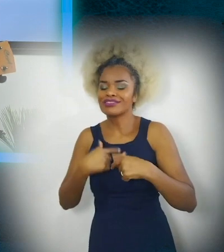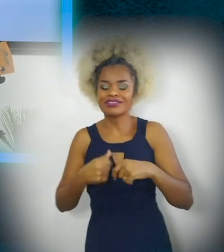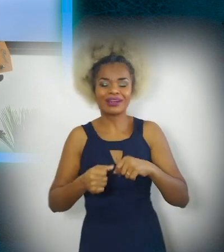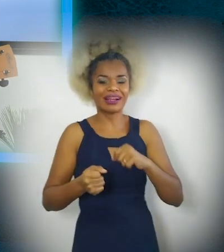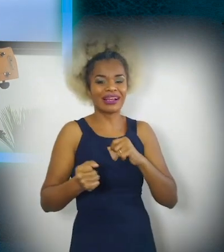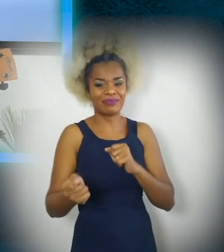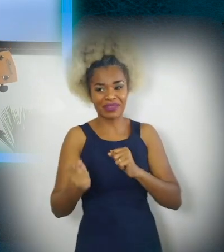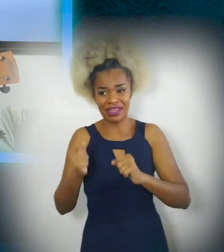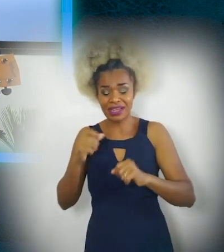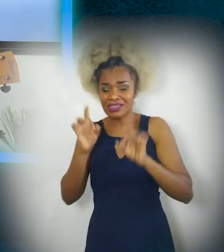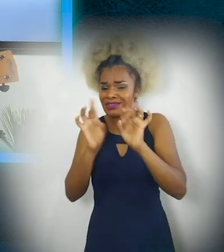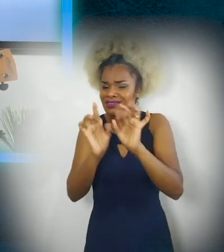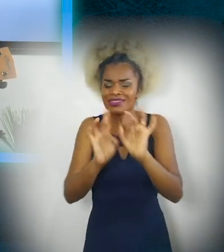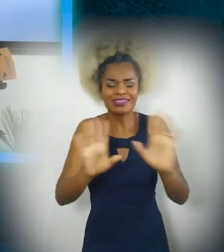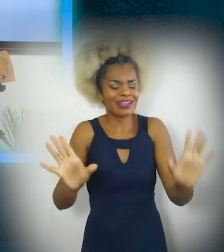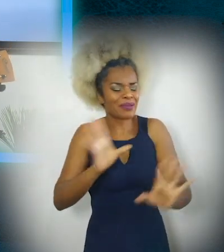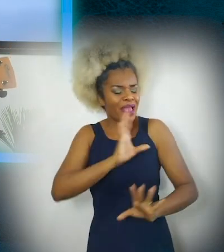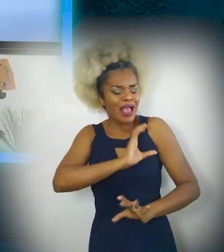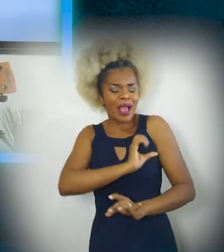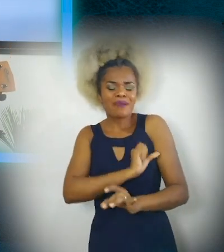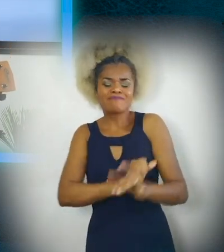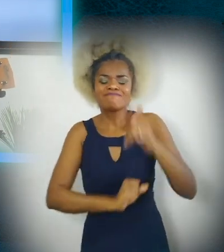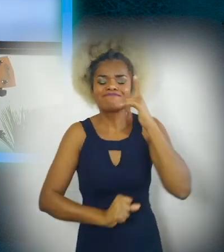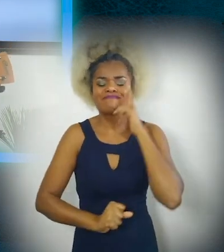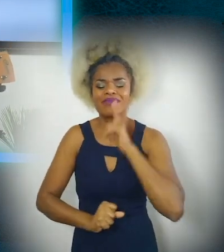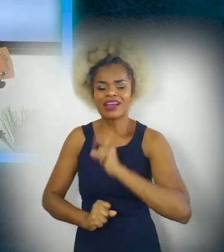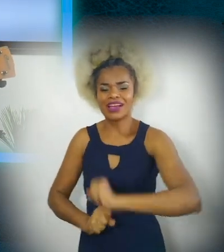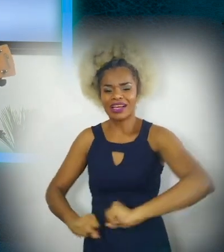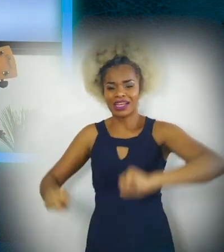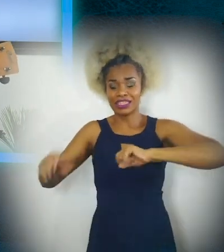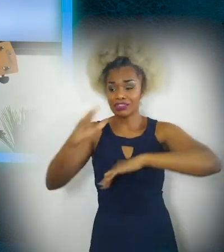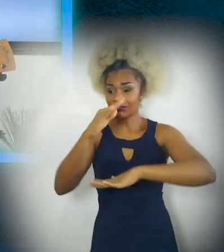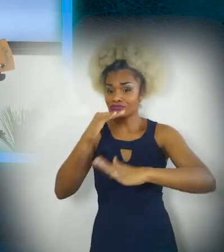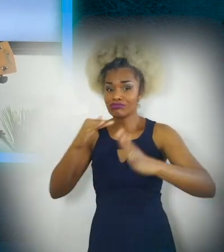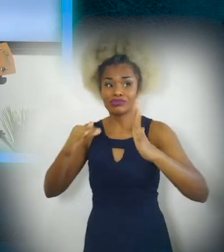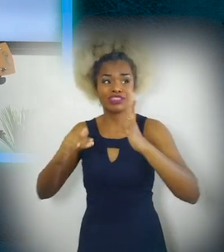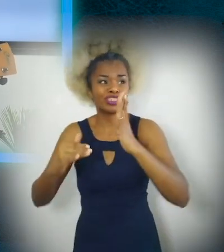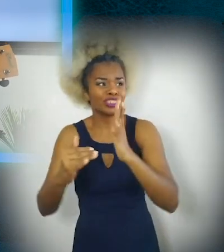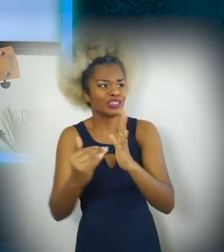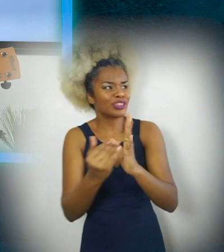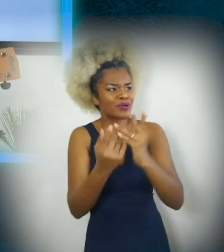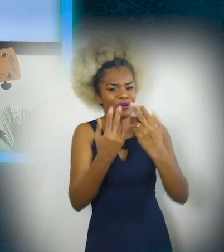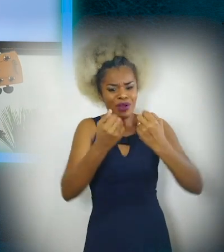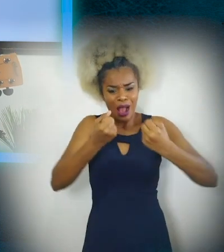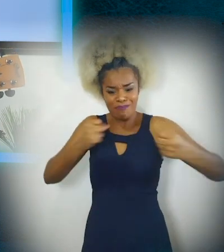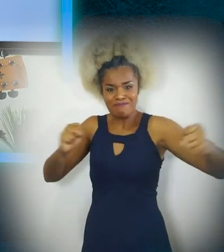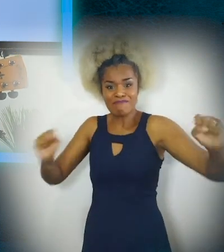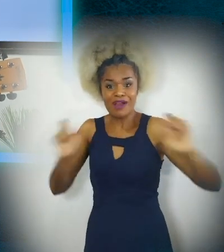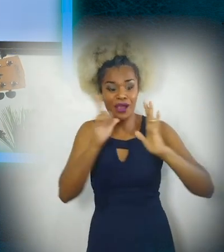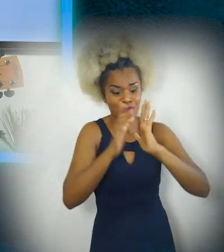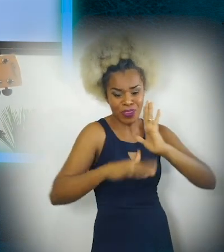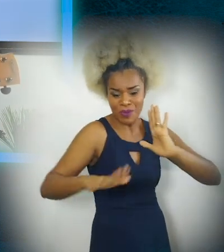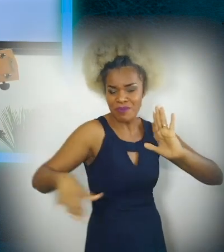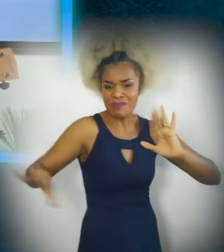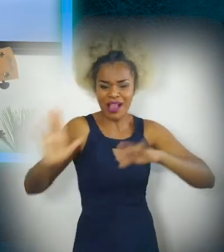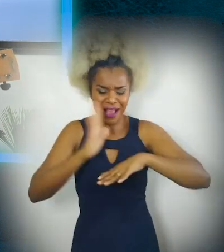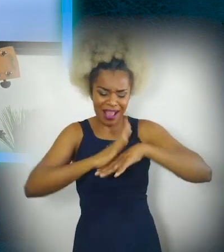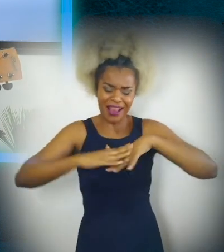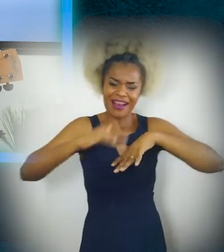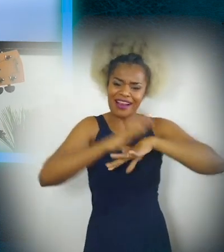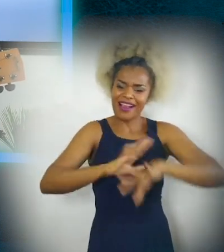desejo apenas amar e todo mar de